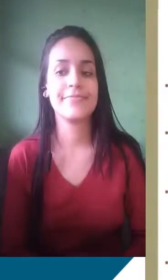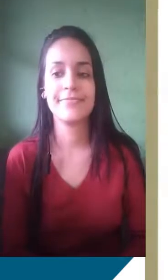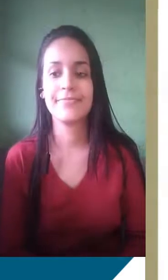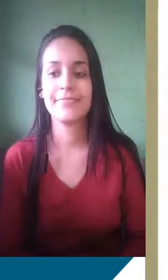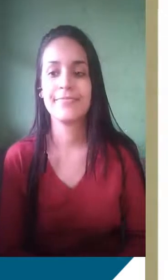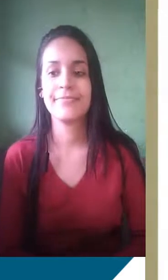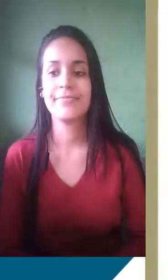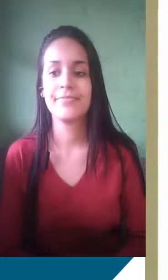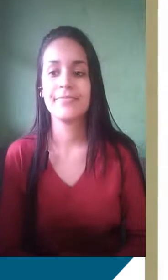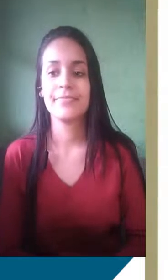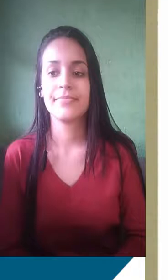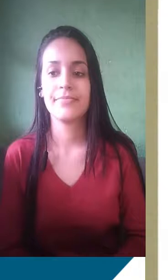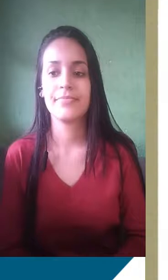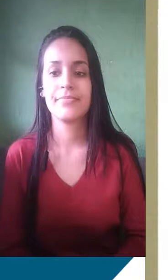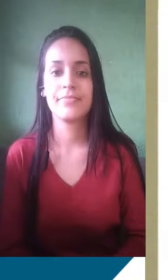brasileira.